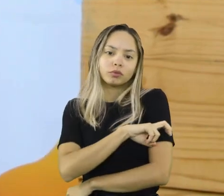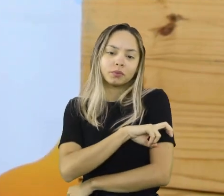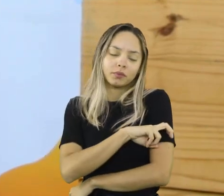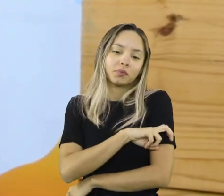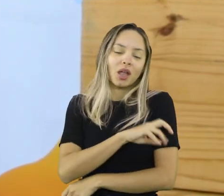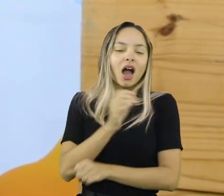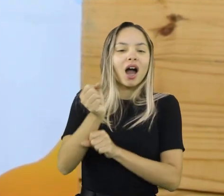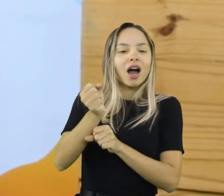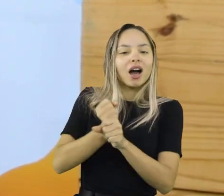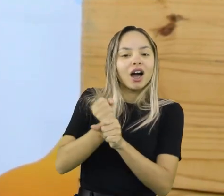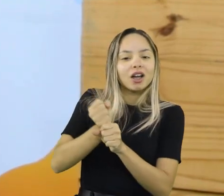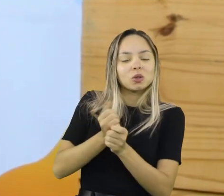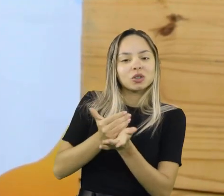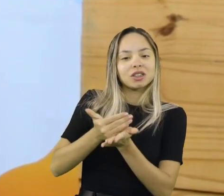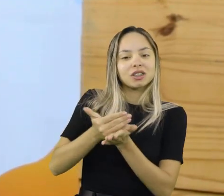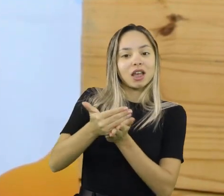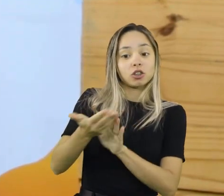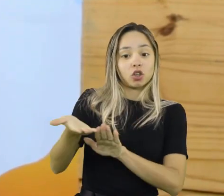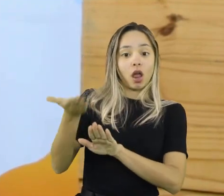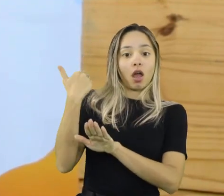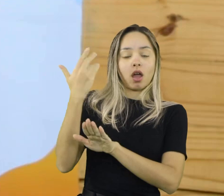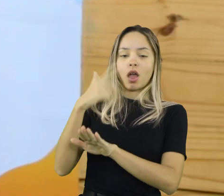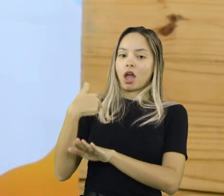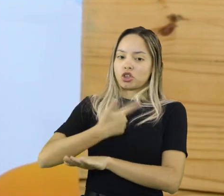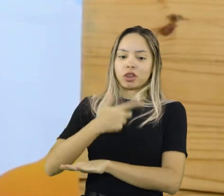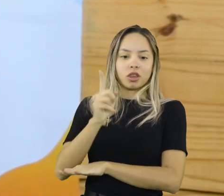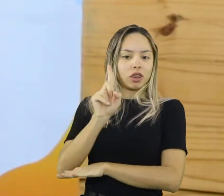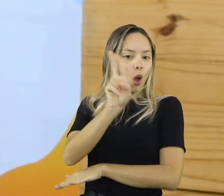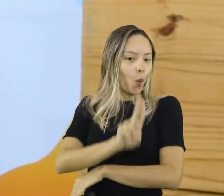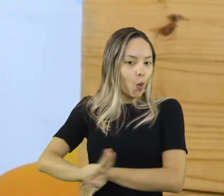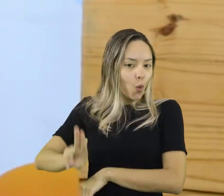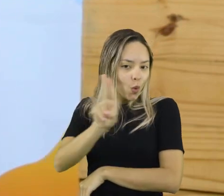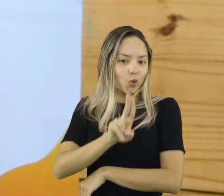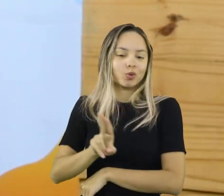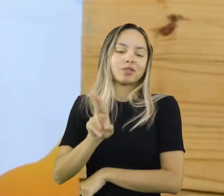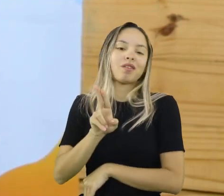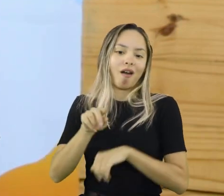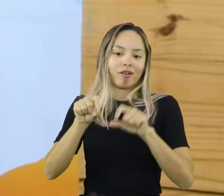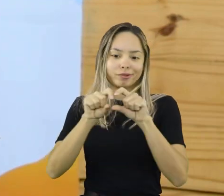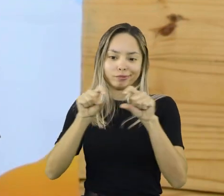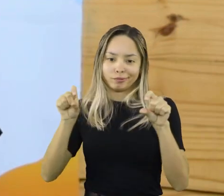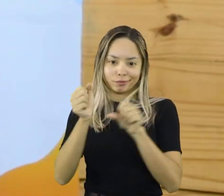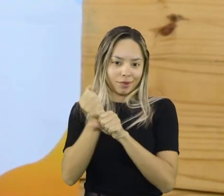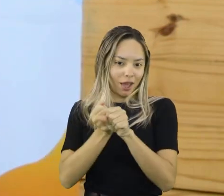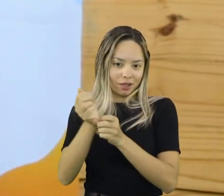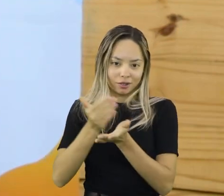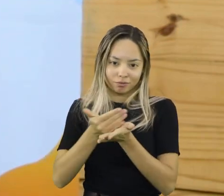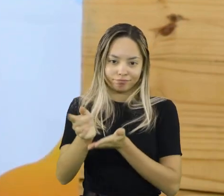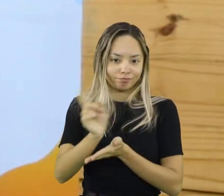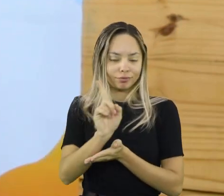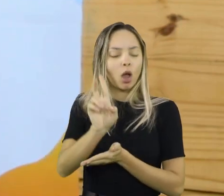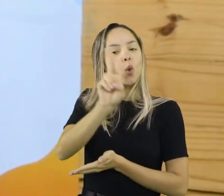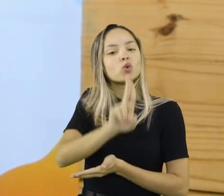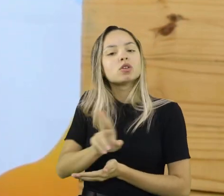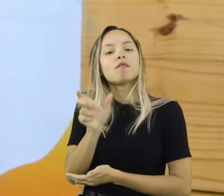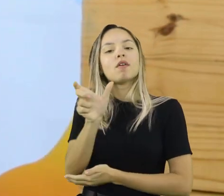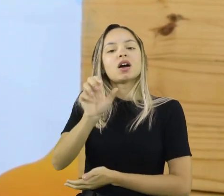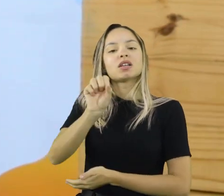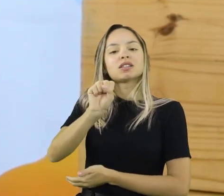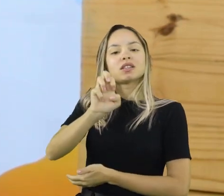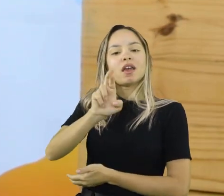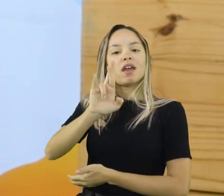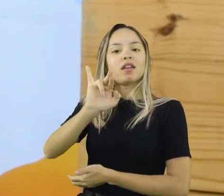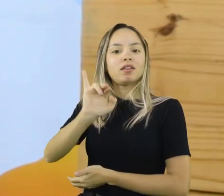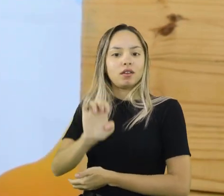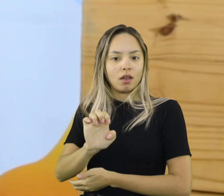para a gente hoje. Antigamente era chamado de séries, né? E essa atuação, ela entrou em desuso a